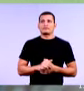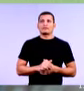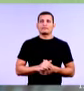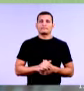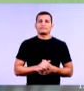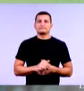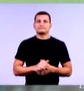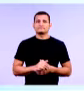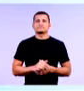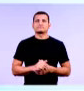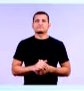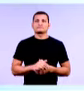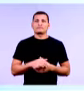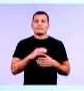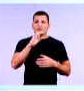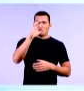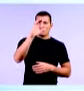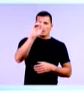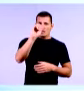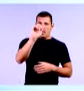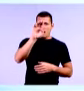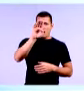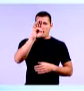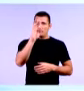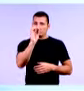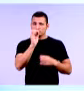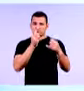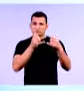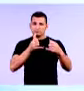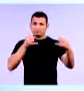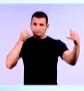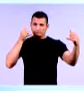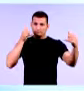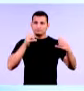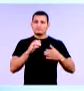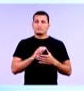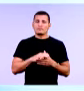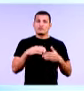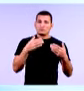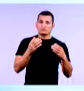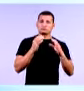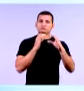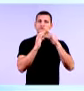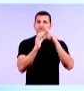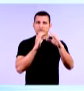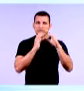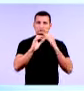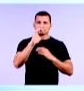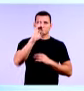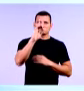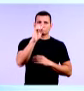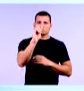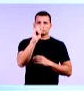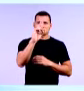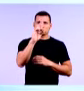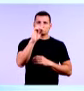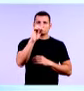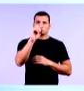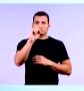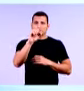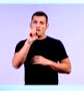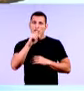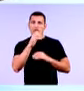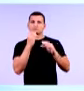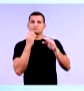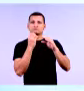pela citação de Foruzan, pela afirmação de Foruzan, a comunicação de dados, então, ela é a